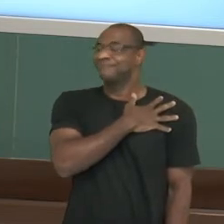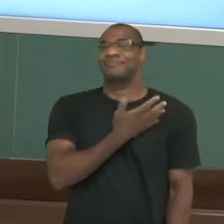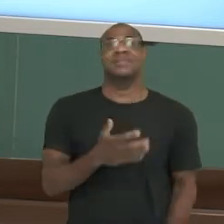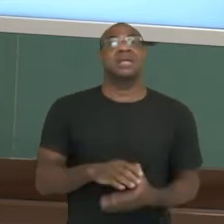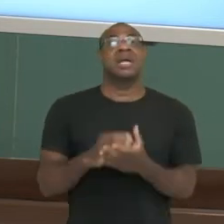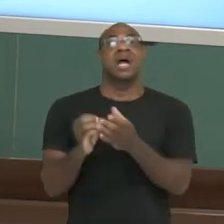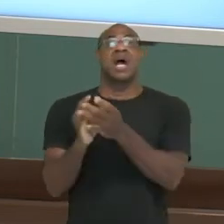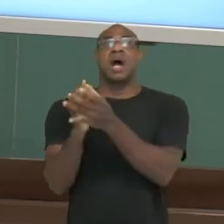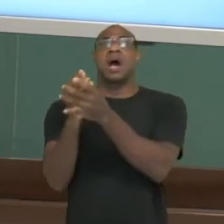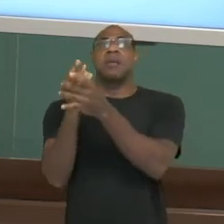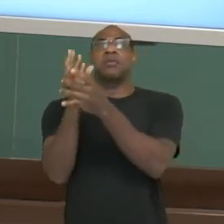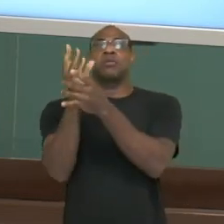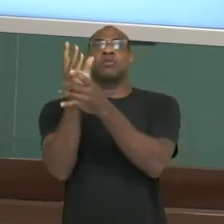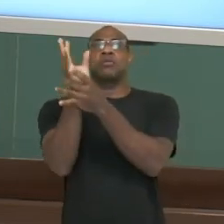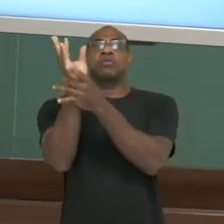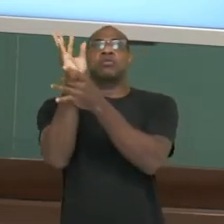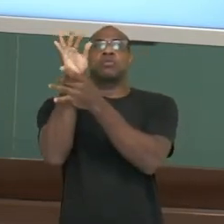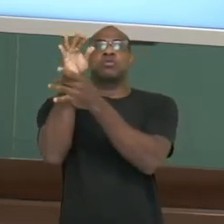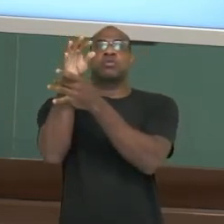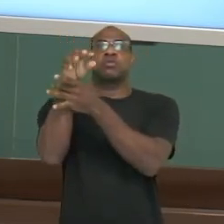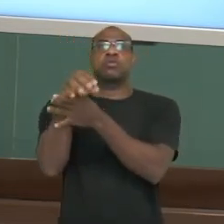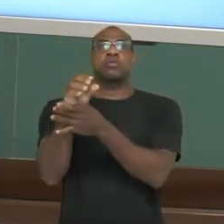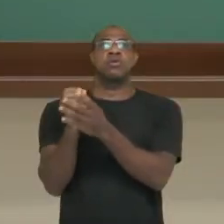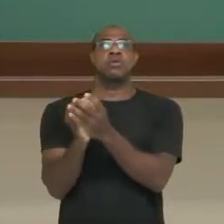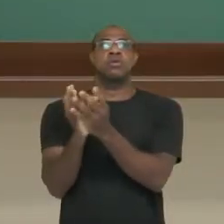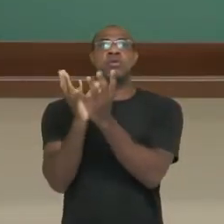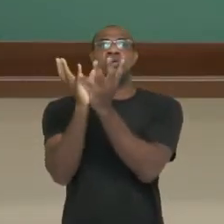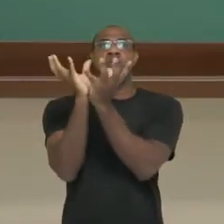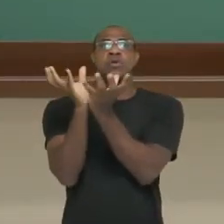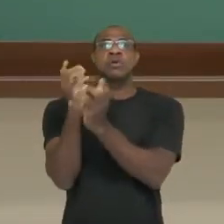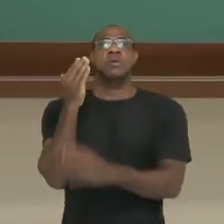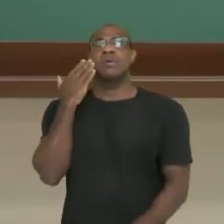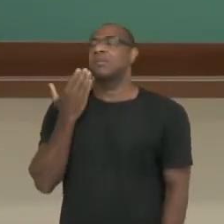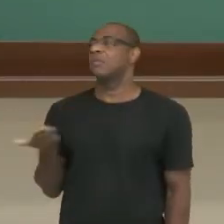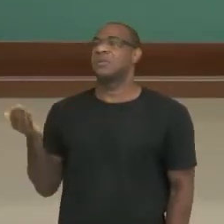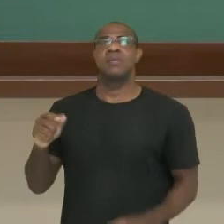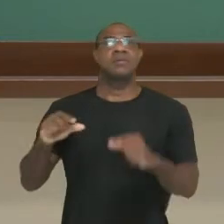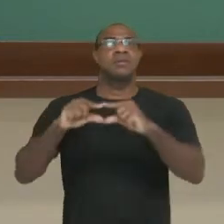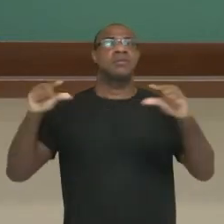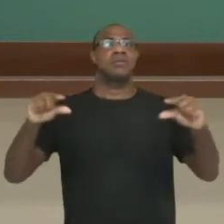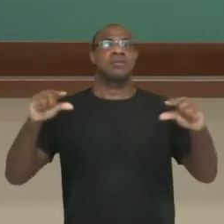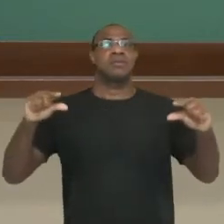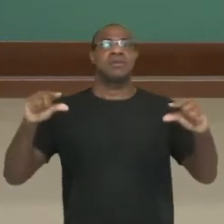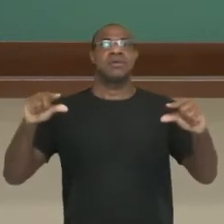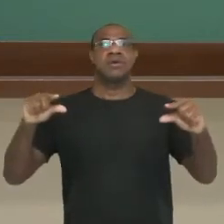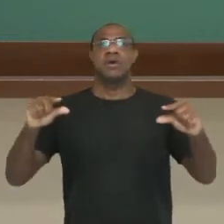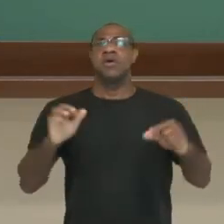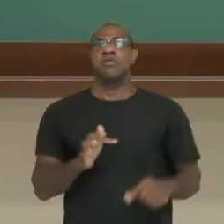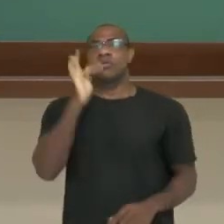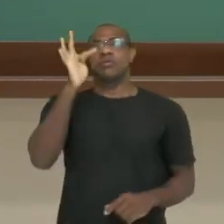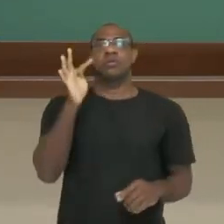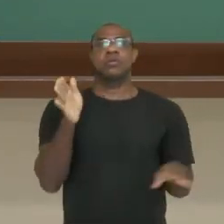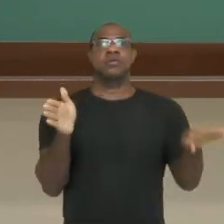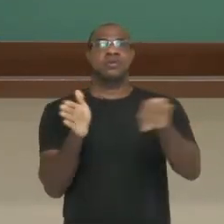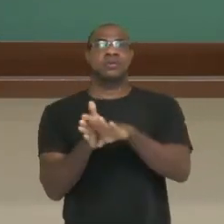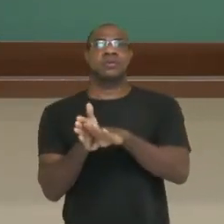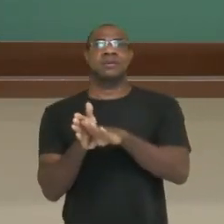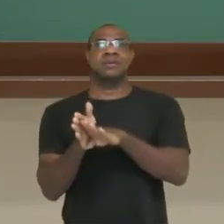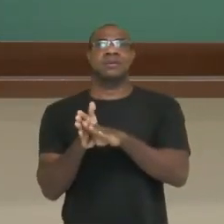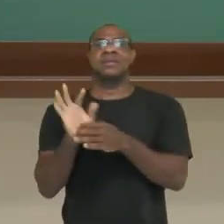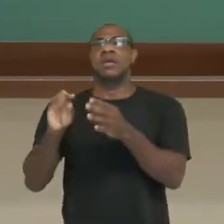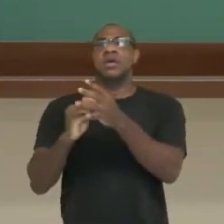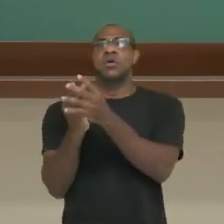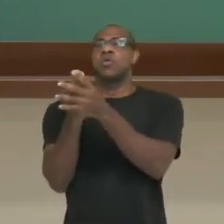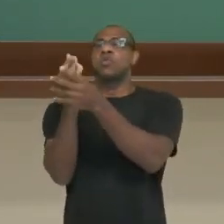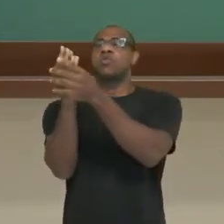rosa desabrochou e a frase, então, o futuro chegou. Então você tem uma propaganda do